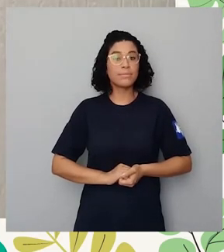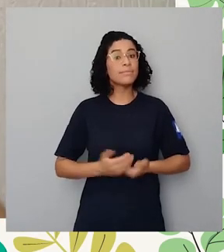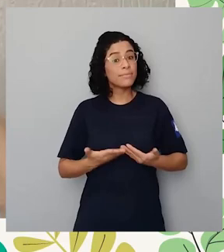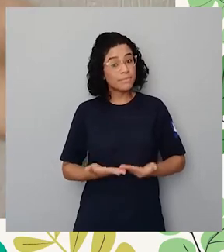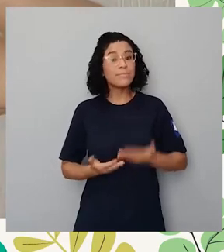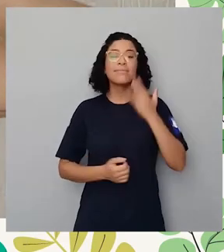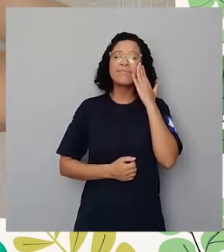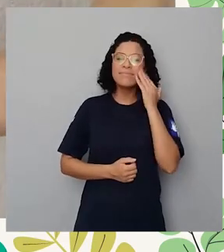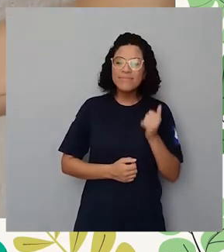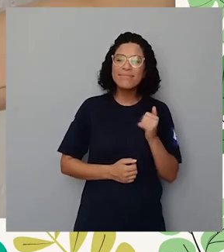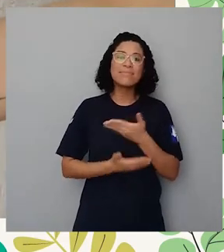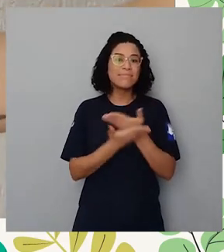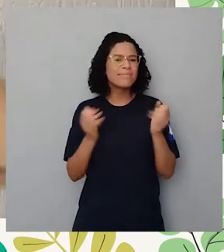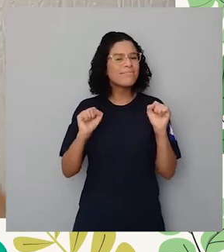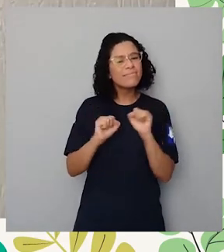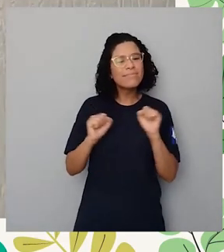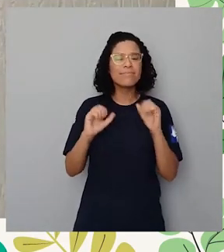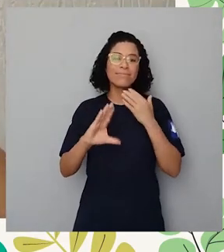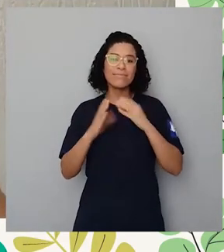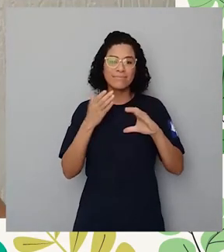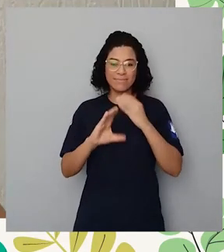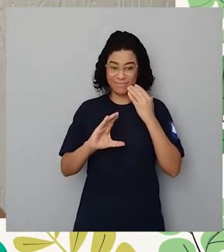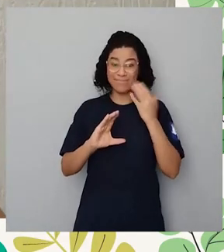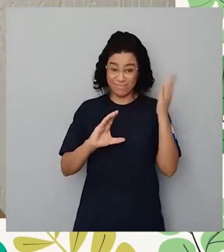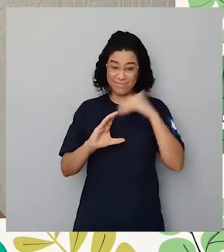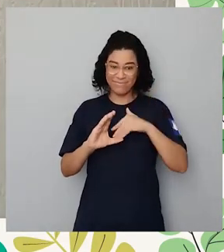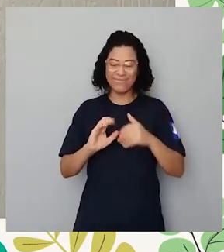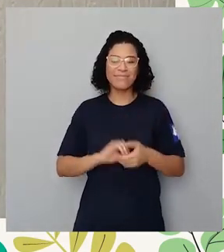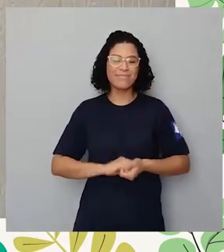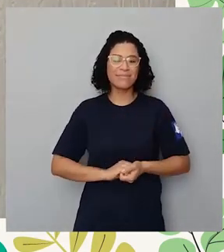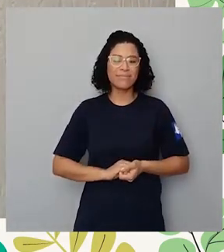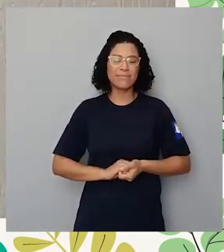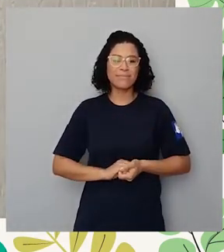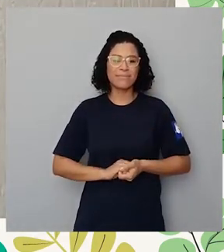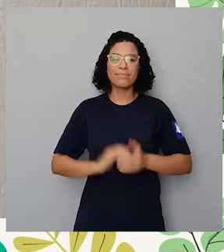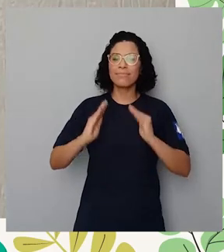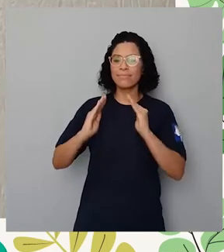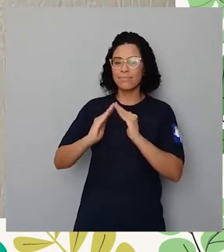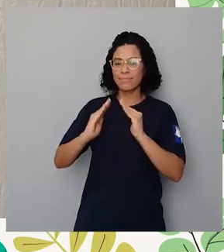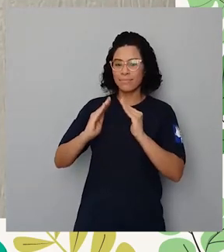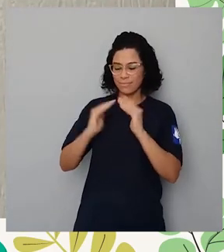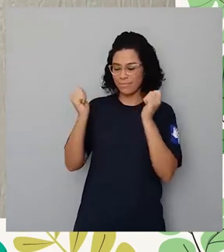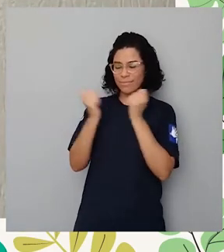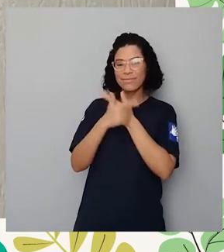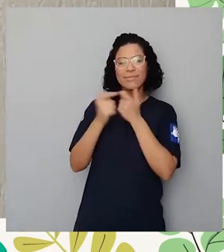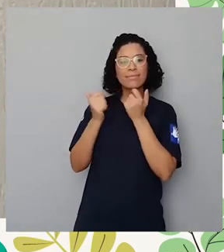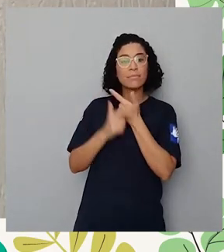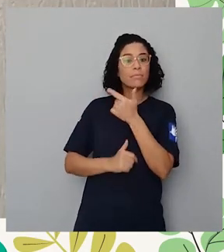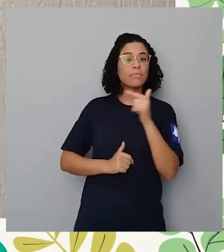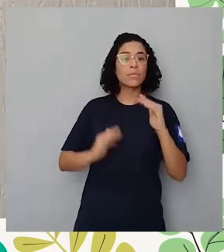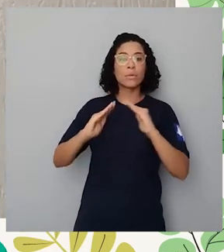E como eu sei que vocês adoram cantar, vamos cantar? Era uma casa